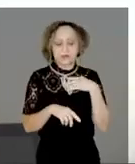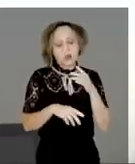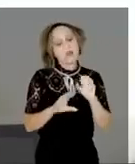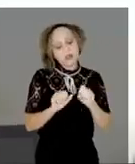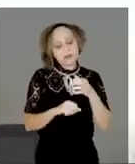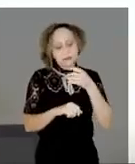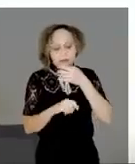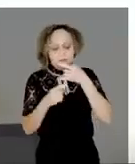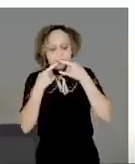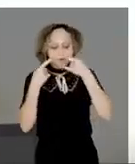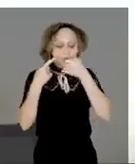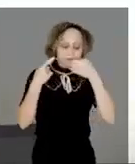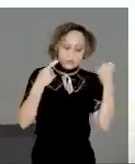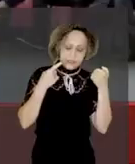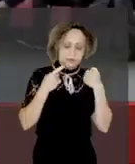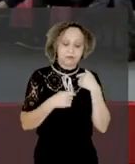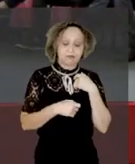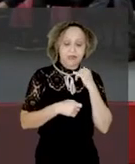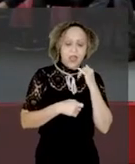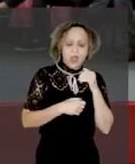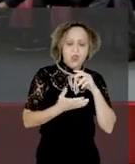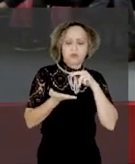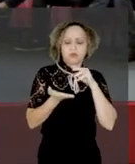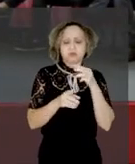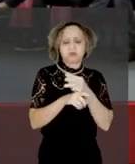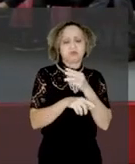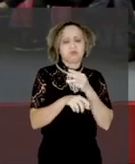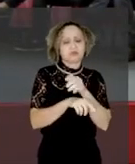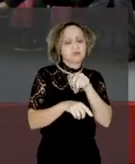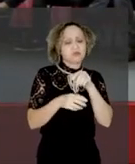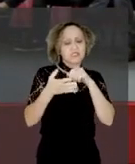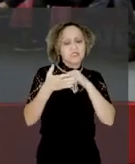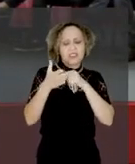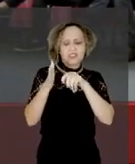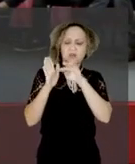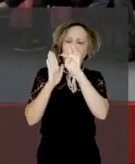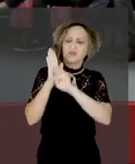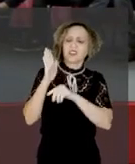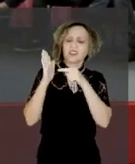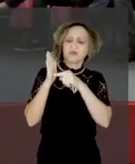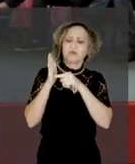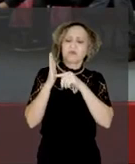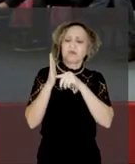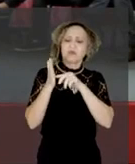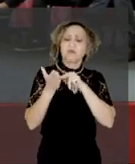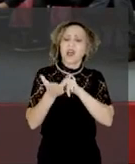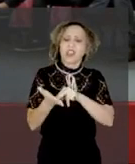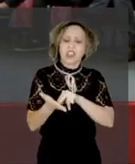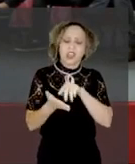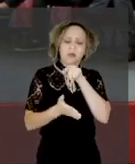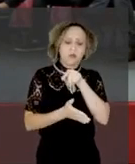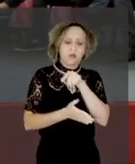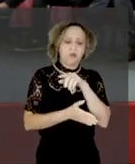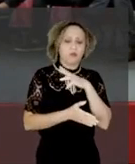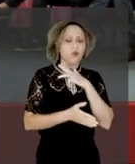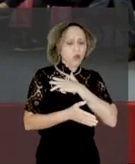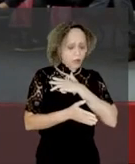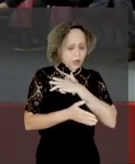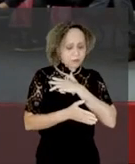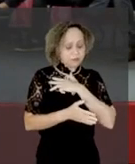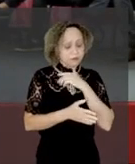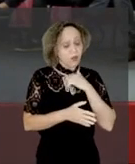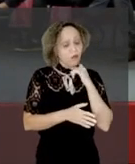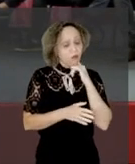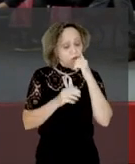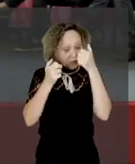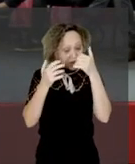utopias. Wagner tem dito em muitos lugares que o filme está se encontrando finalmente no